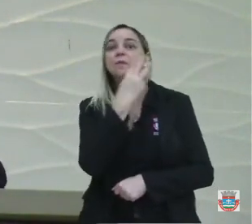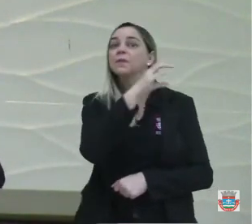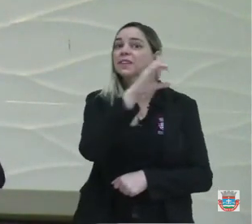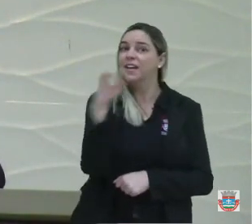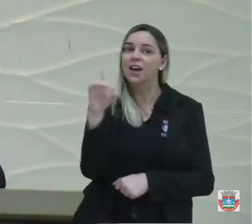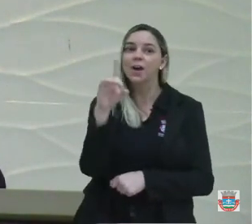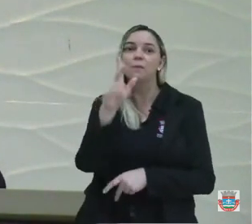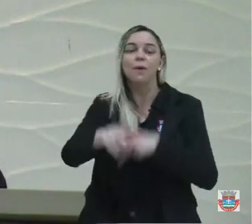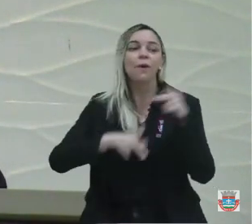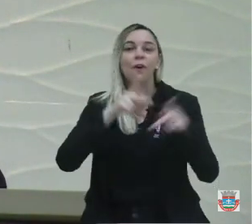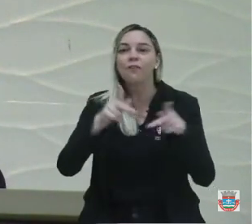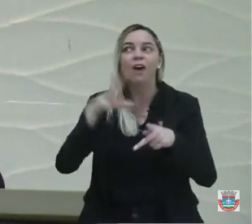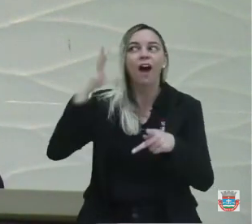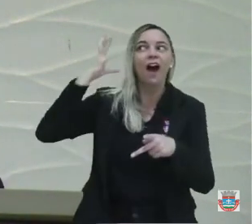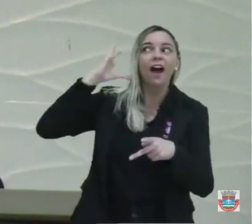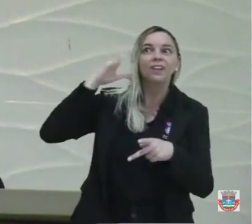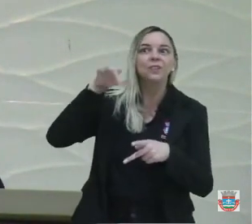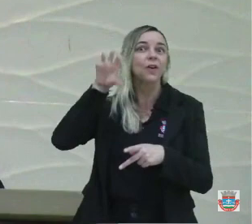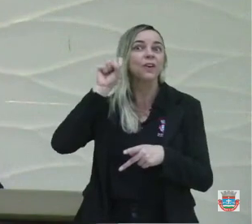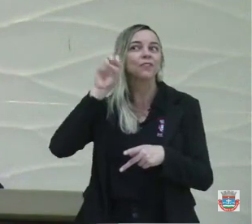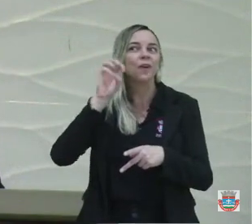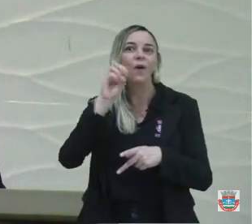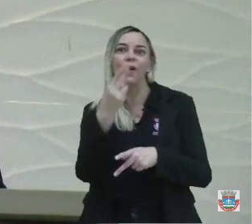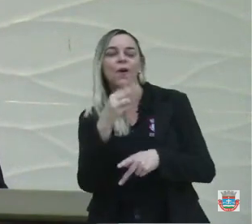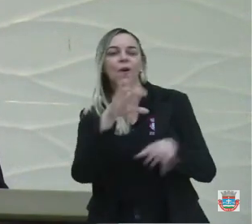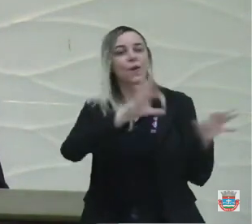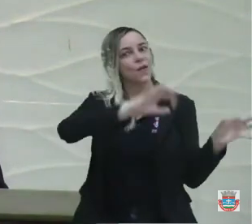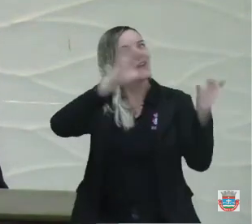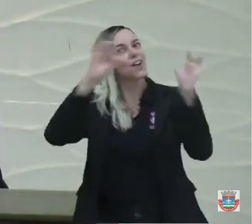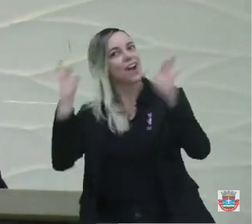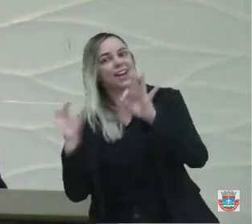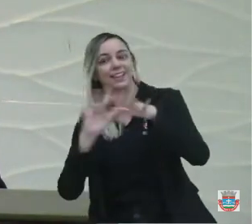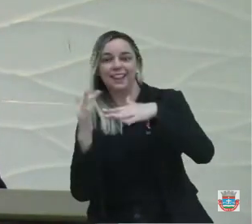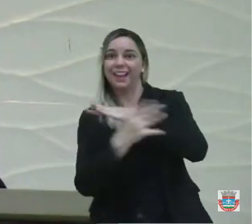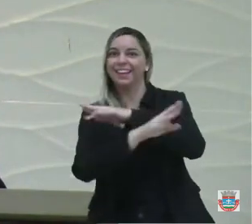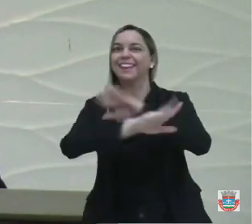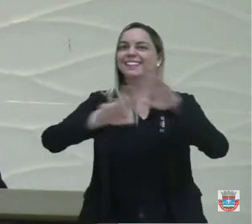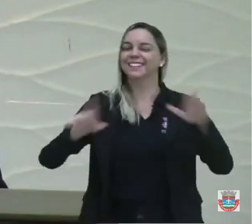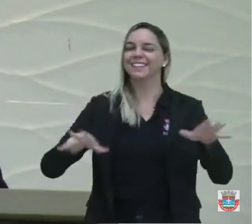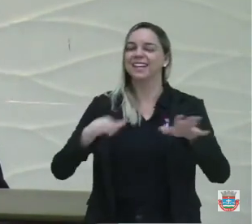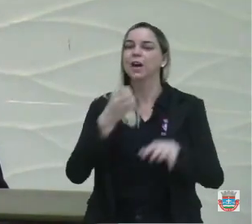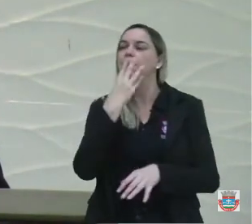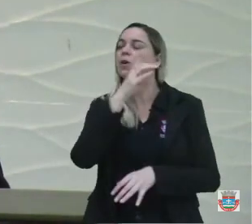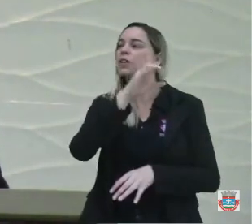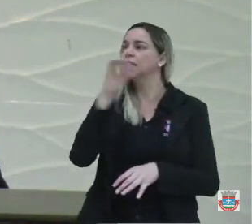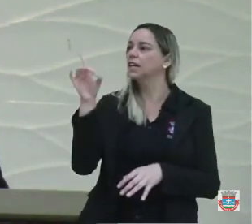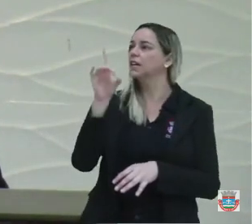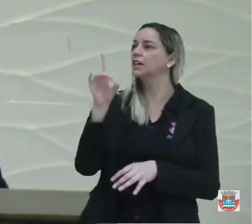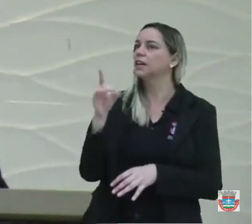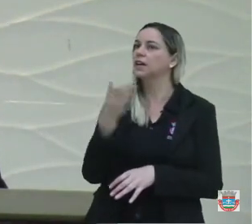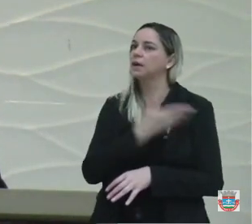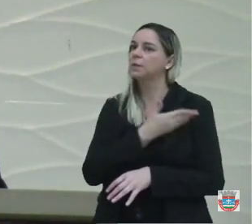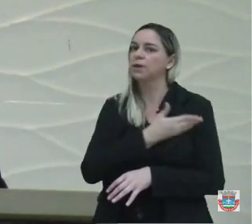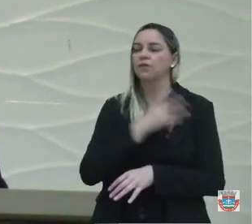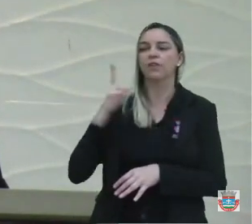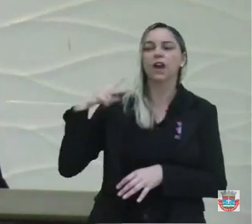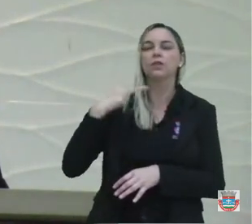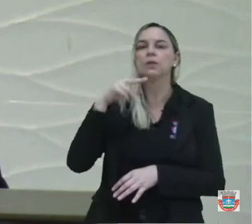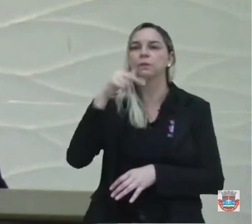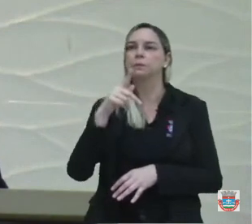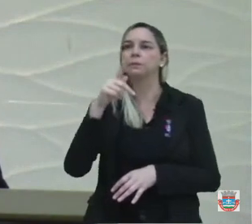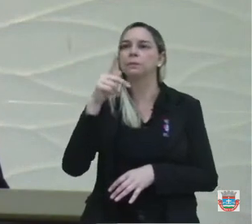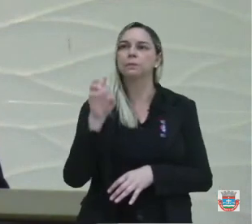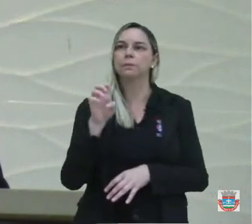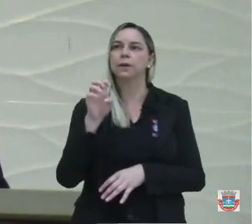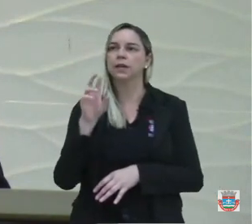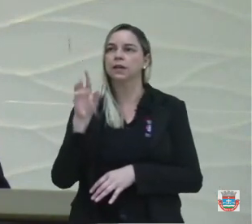internet, pela rádio comunitária. Bom dia ao nosso amigo aqui, suplente vereador Pedro, que chegou aqui agora. Tá de parabéns,